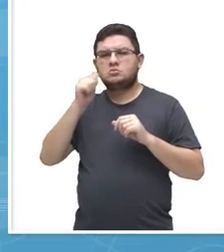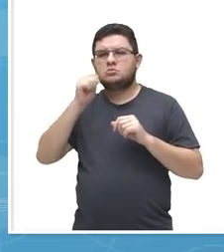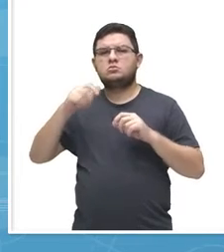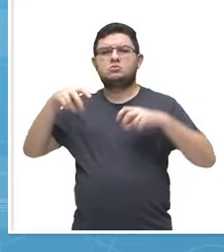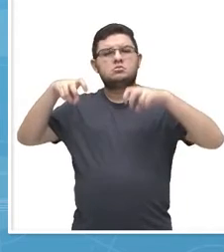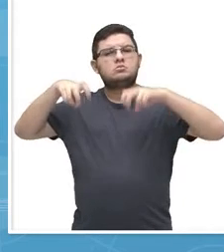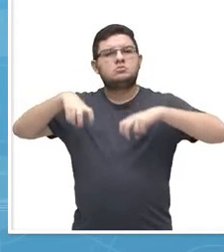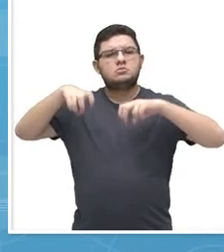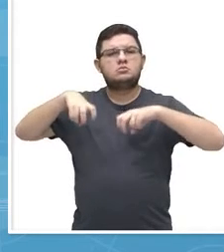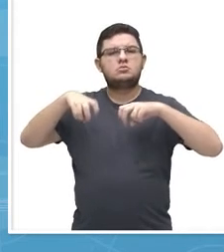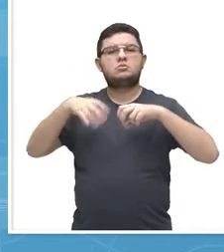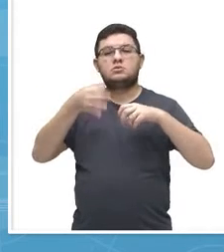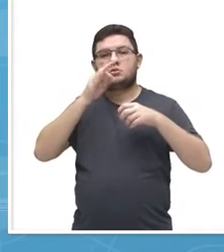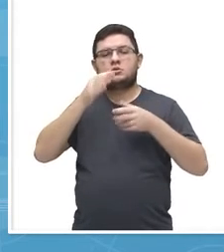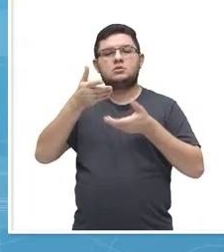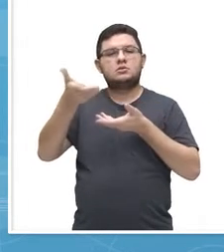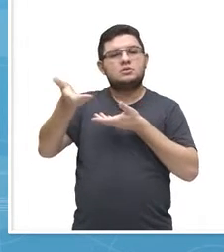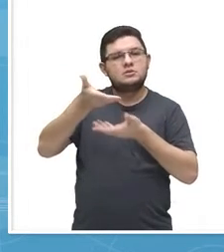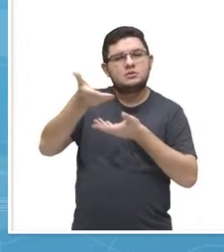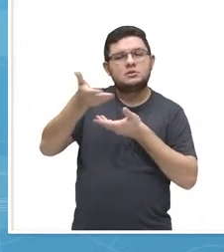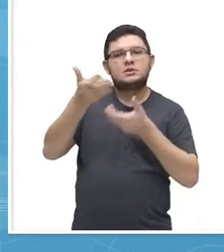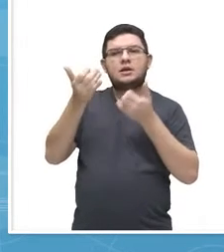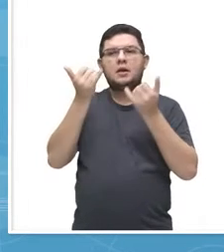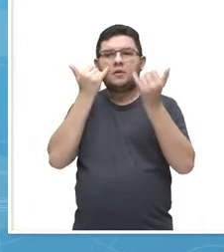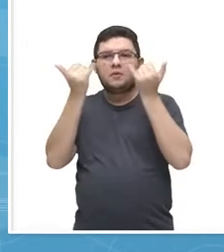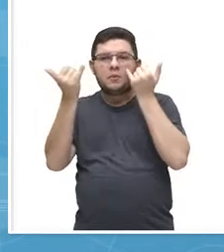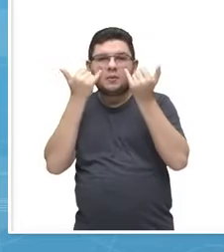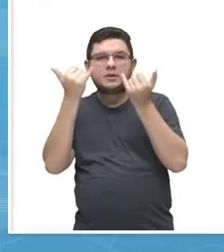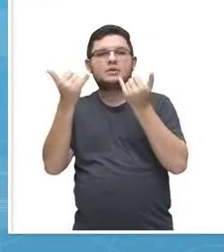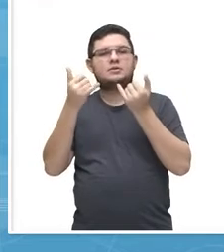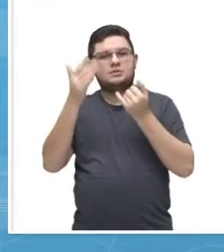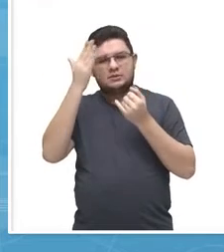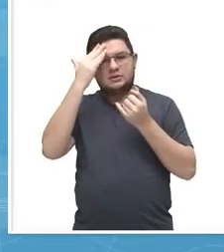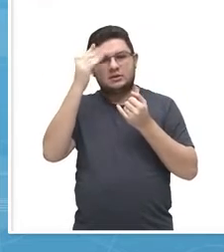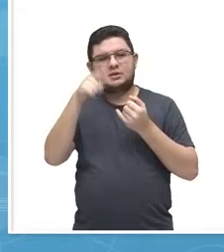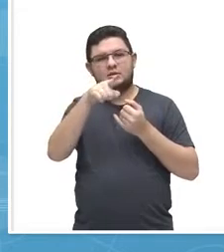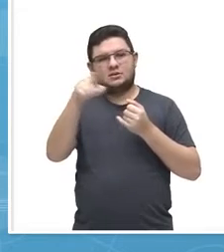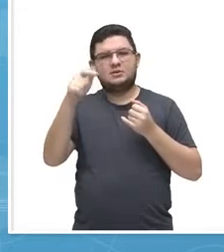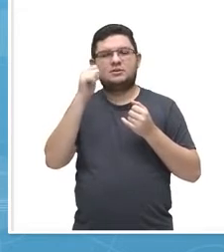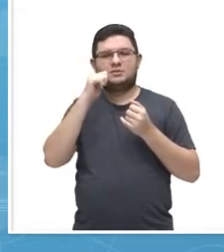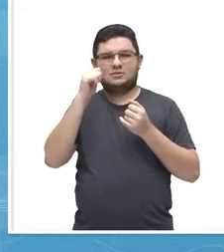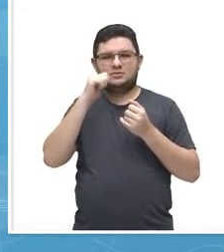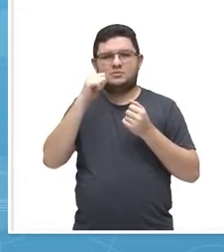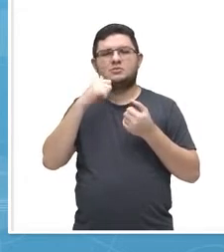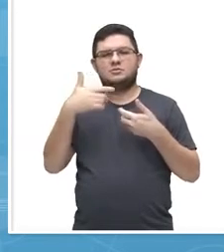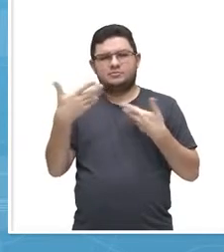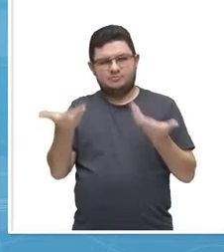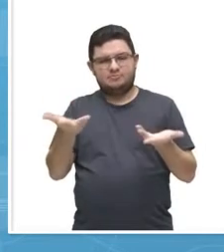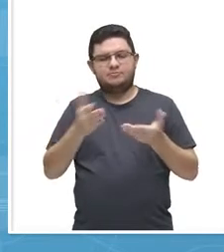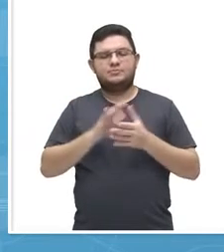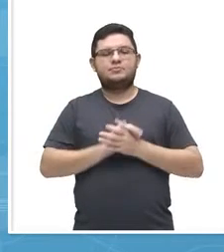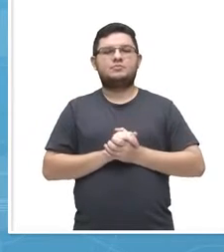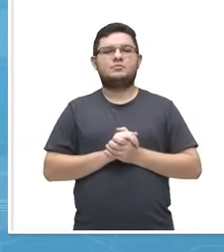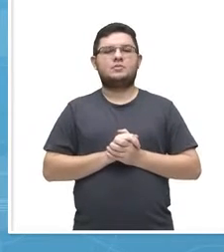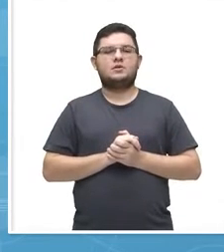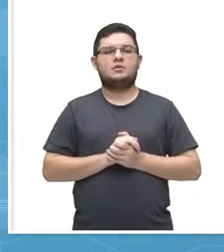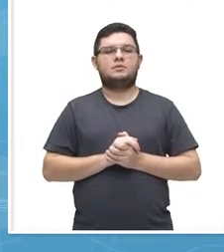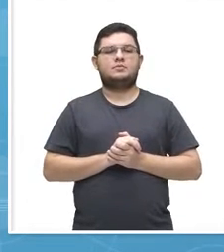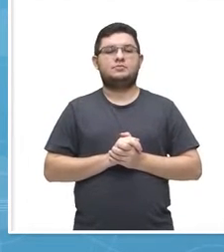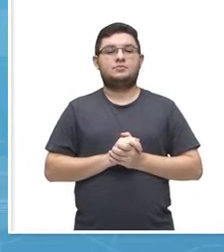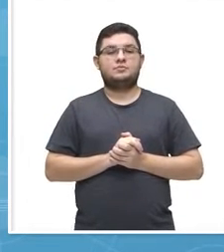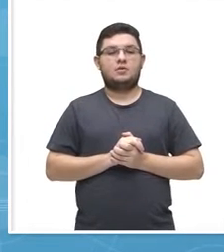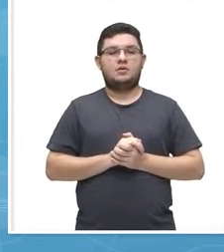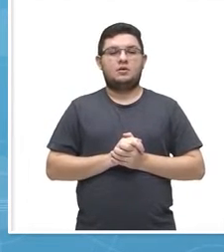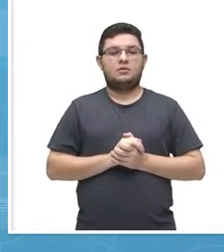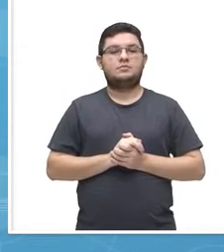as informações, não é, meninas? A gente só atualiza as informações, não é? Tudo bem? Então vamos lá, vamos continuar aqui junto comigo. Tem